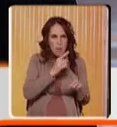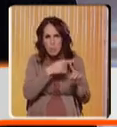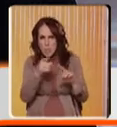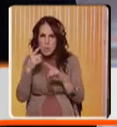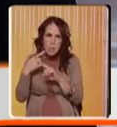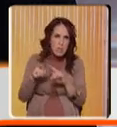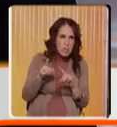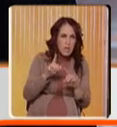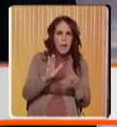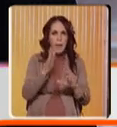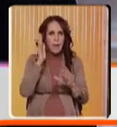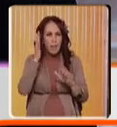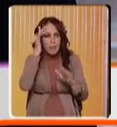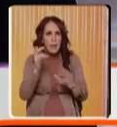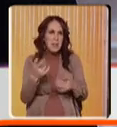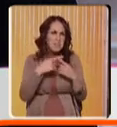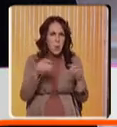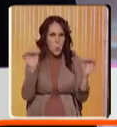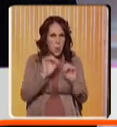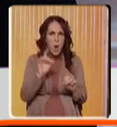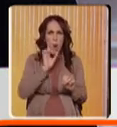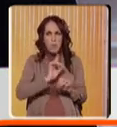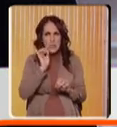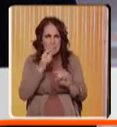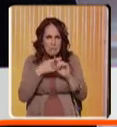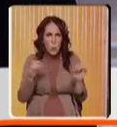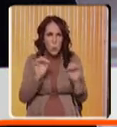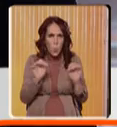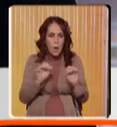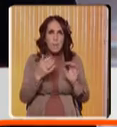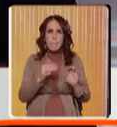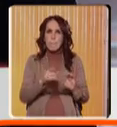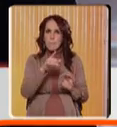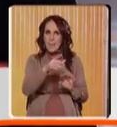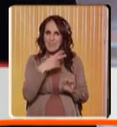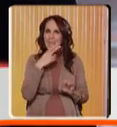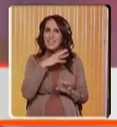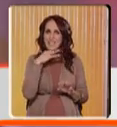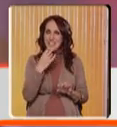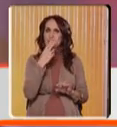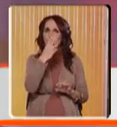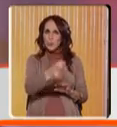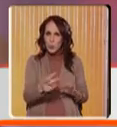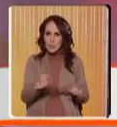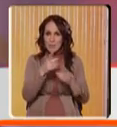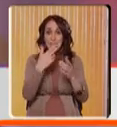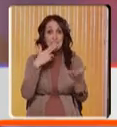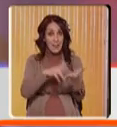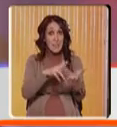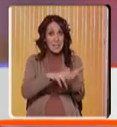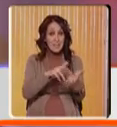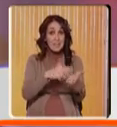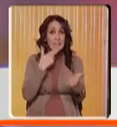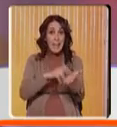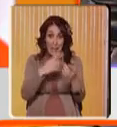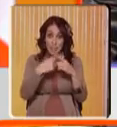inicialmente a ideia era que não havia diferença. Realmente foi surpreendente as respostas. Surpreenderam e estão corretas as